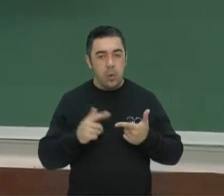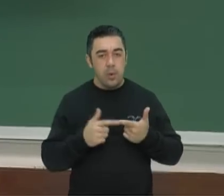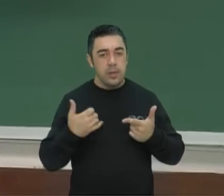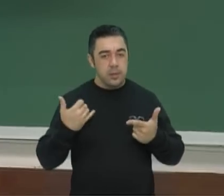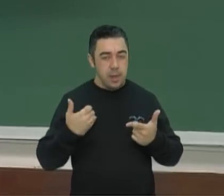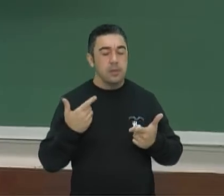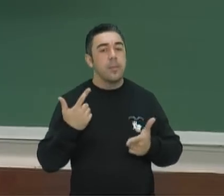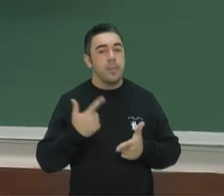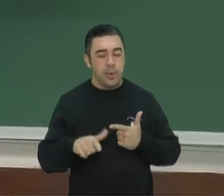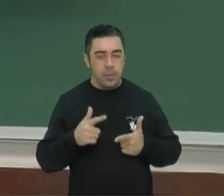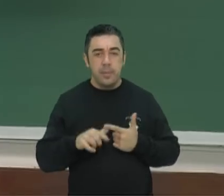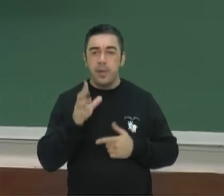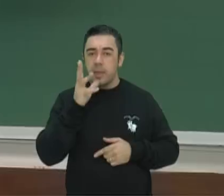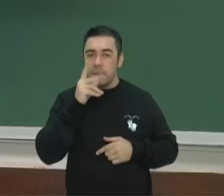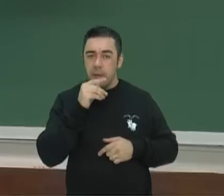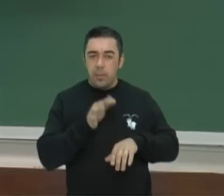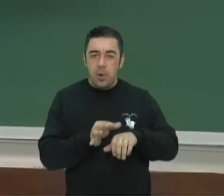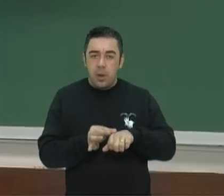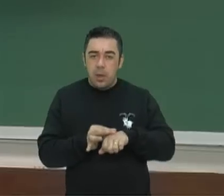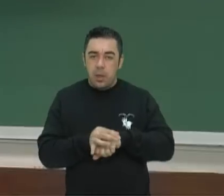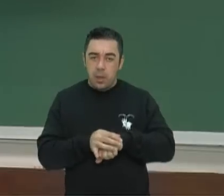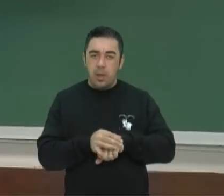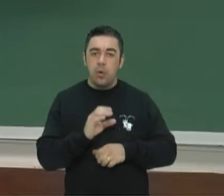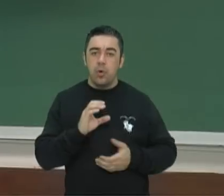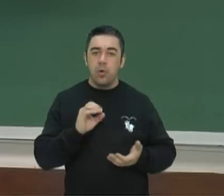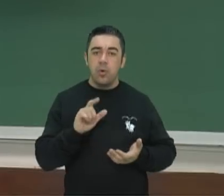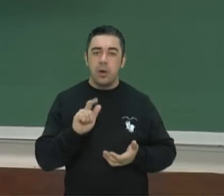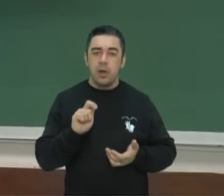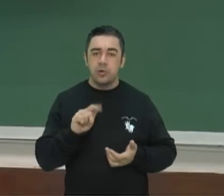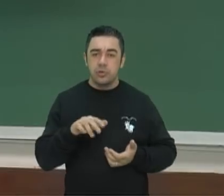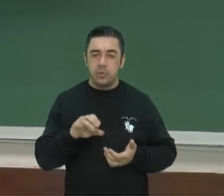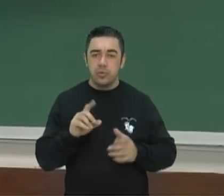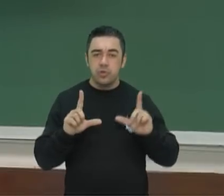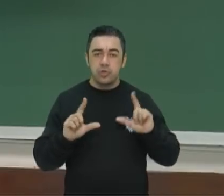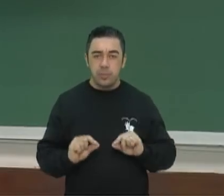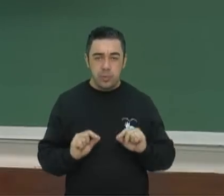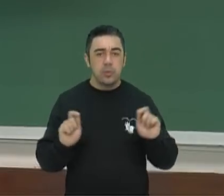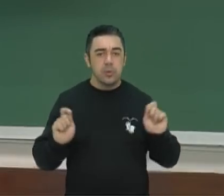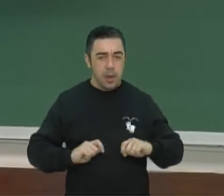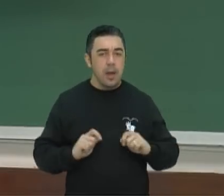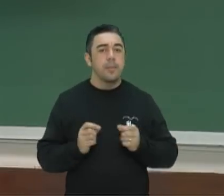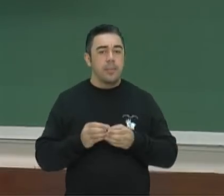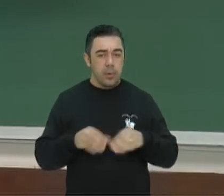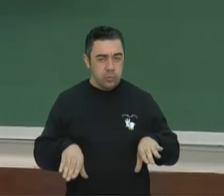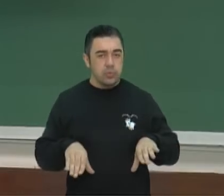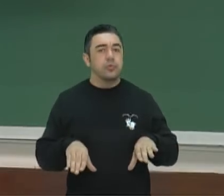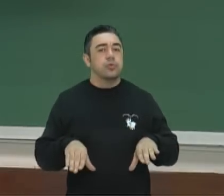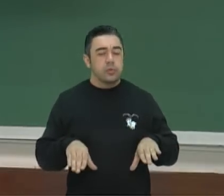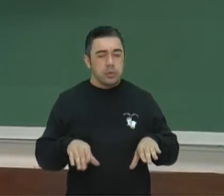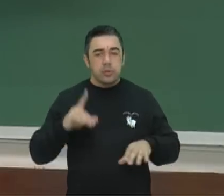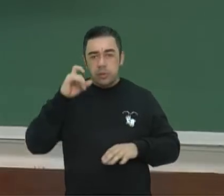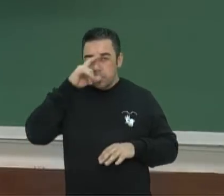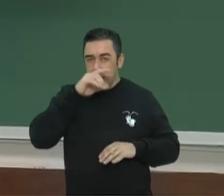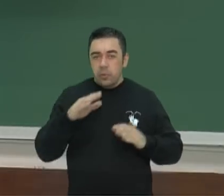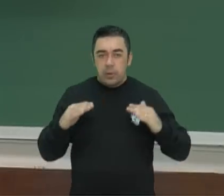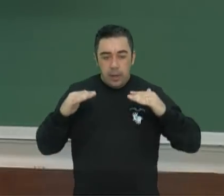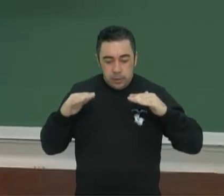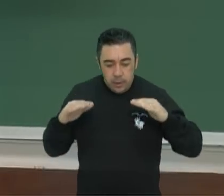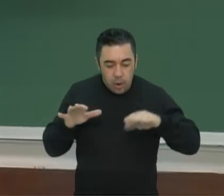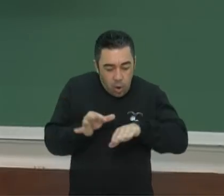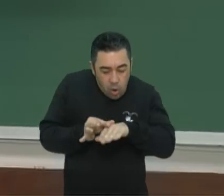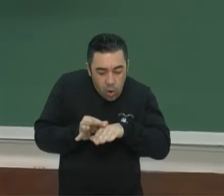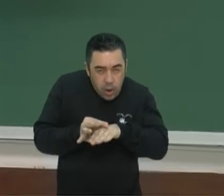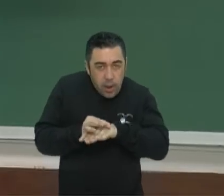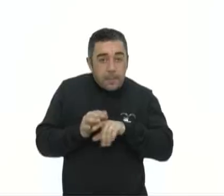tem problemas, que a queda nesse colágeno também pode ser prejudicial, causando assim dificuldade de cicatrizar.